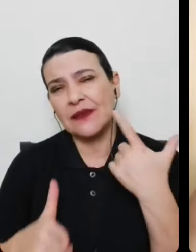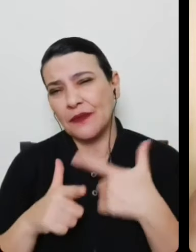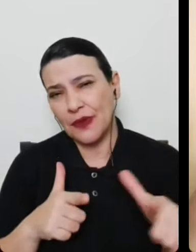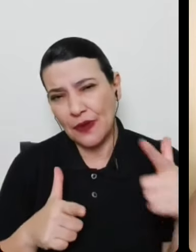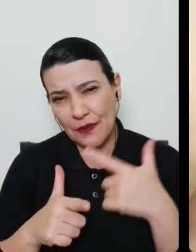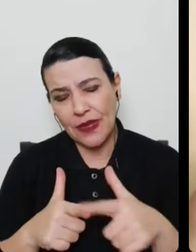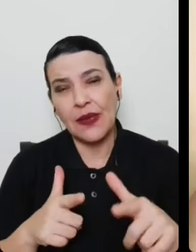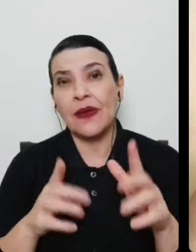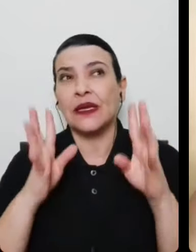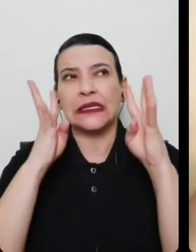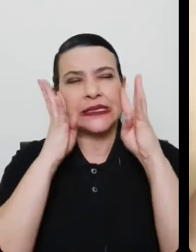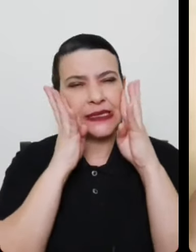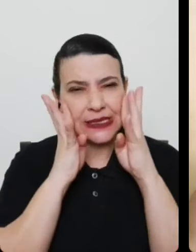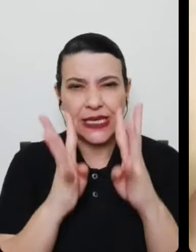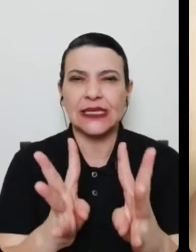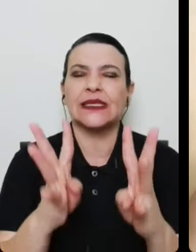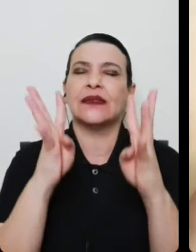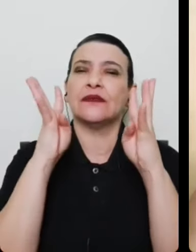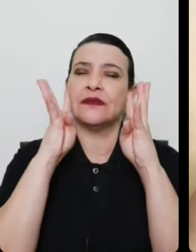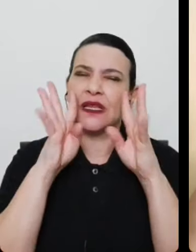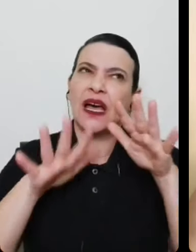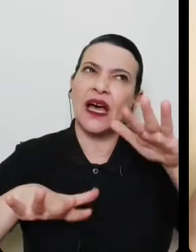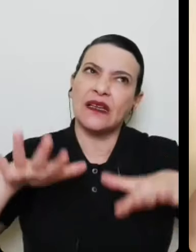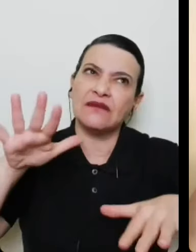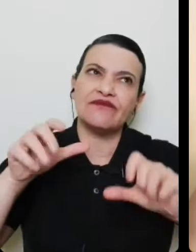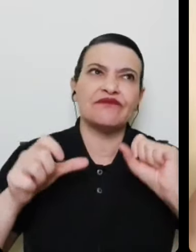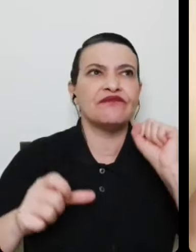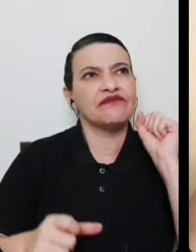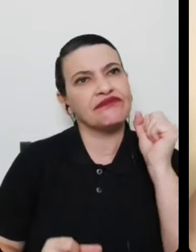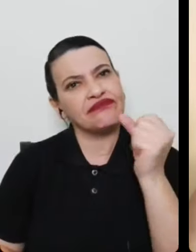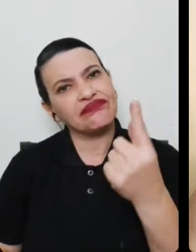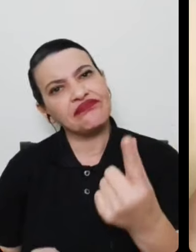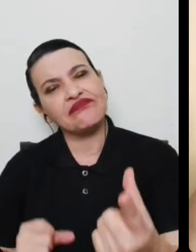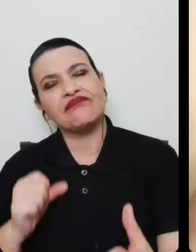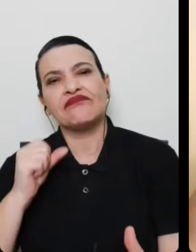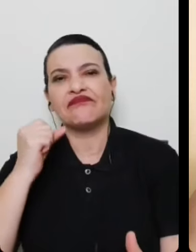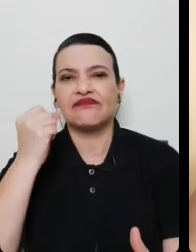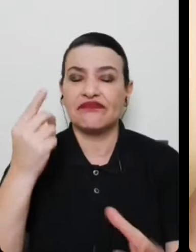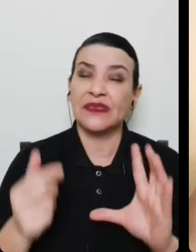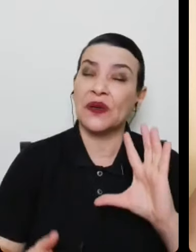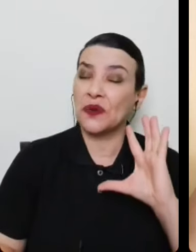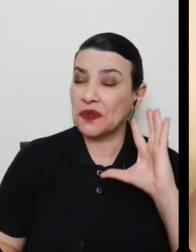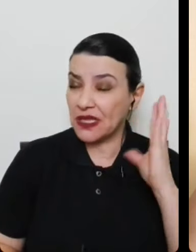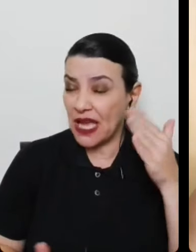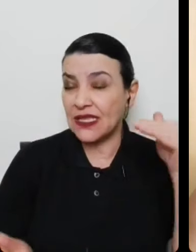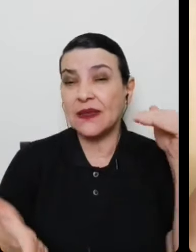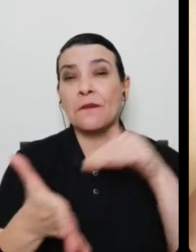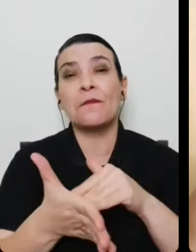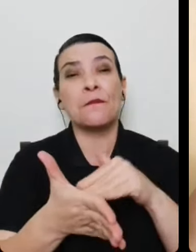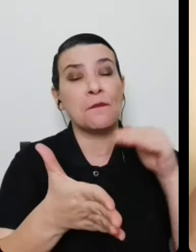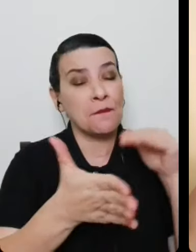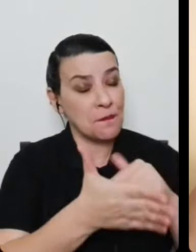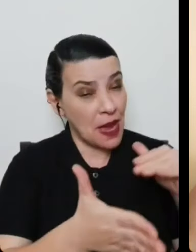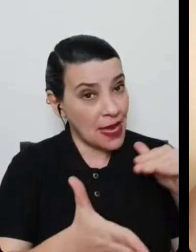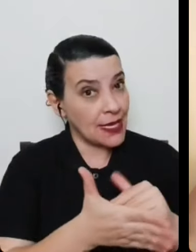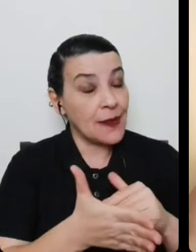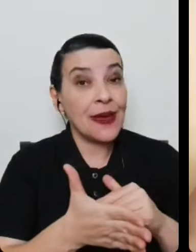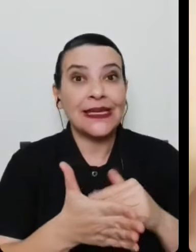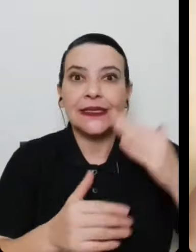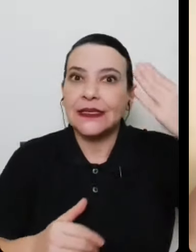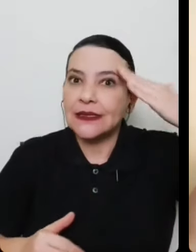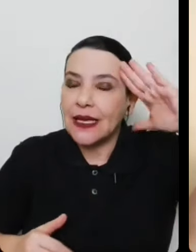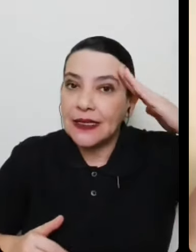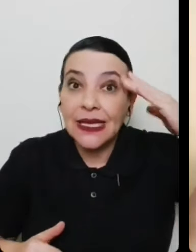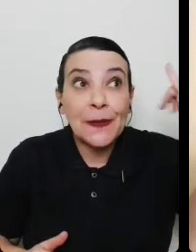essa escuta, podem acontecer equívocos, podem acontecer entraves, mas saber que a gente está